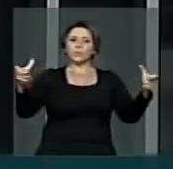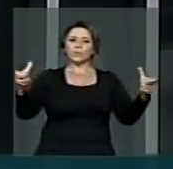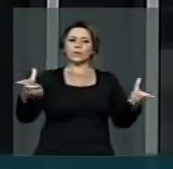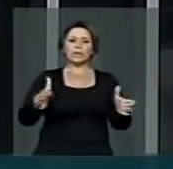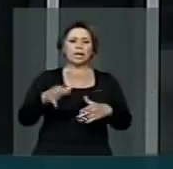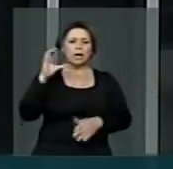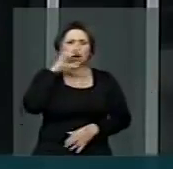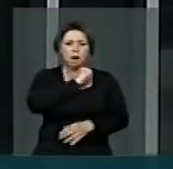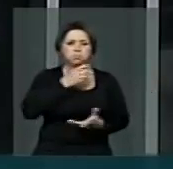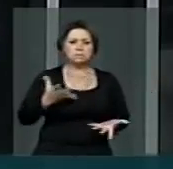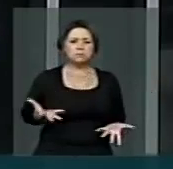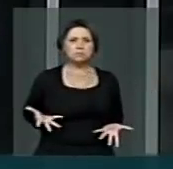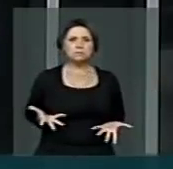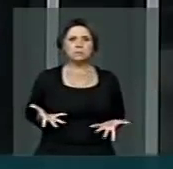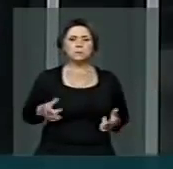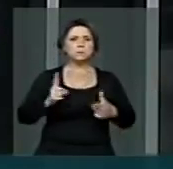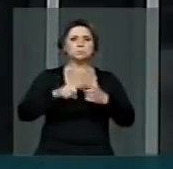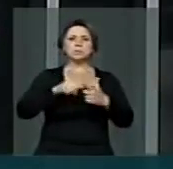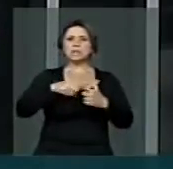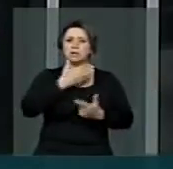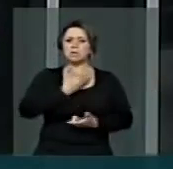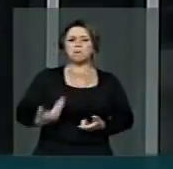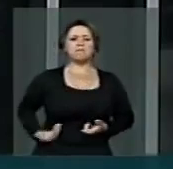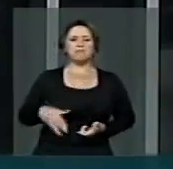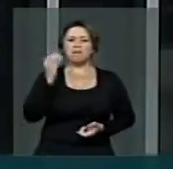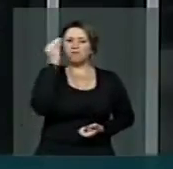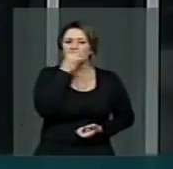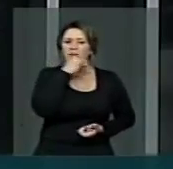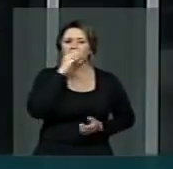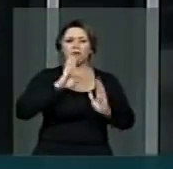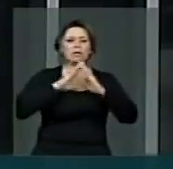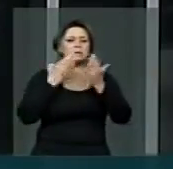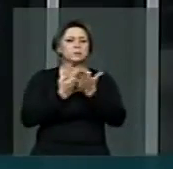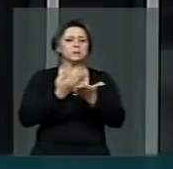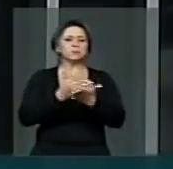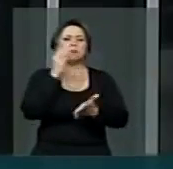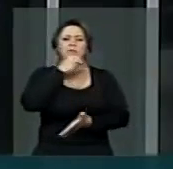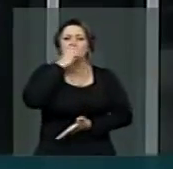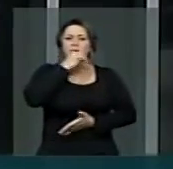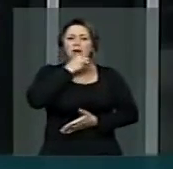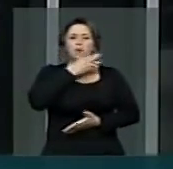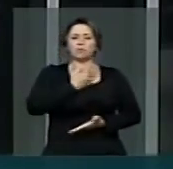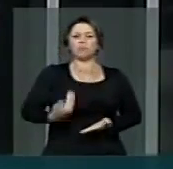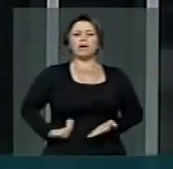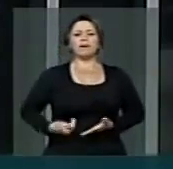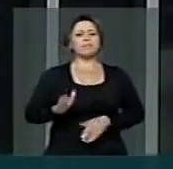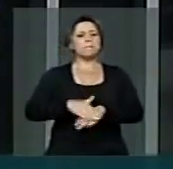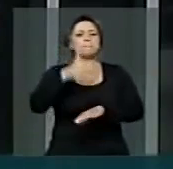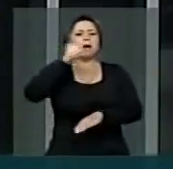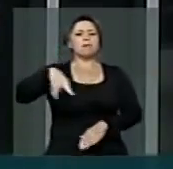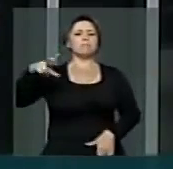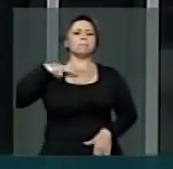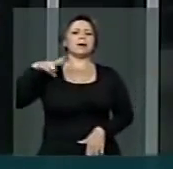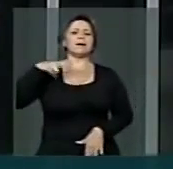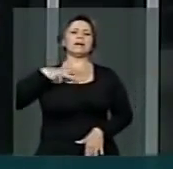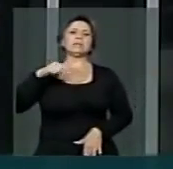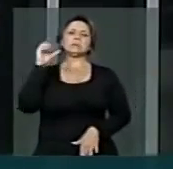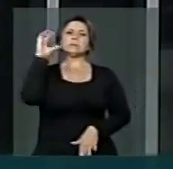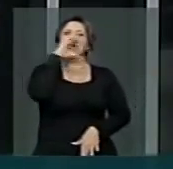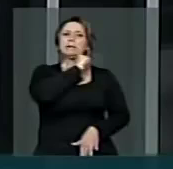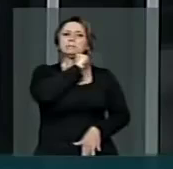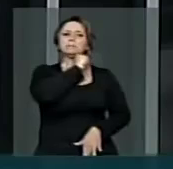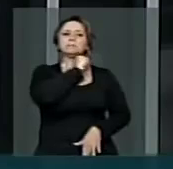vácuo deixado pelo governo. Este explicita sua crônica e cumulativa impotência para atender a uma